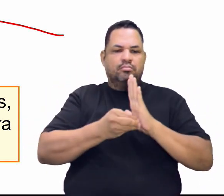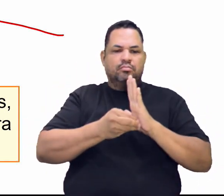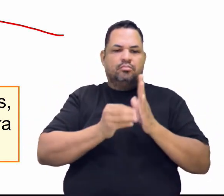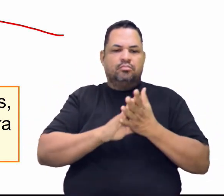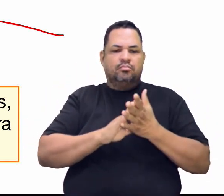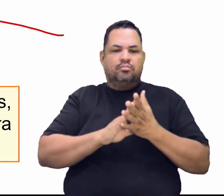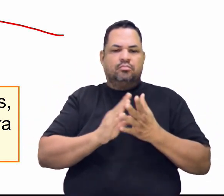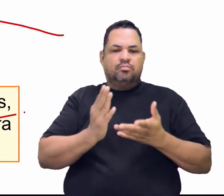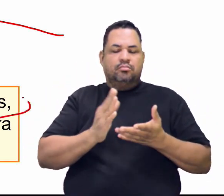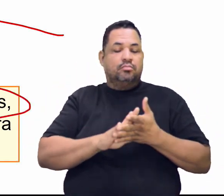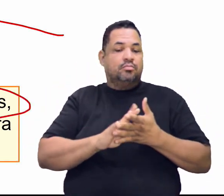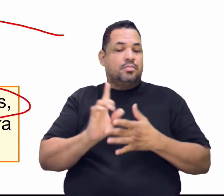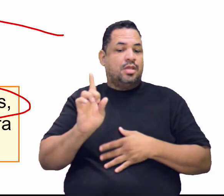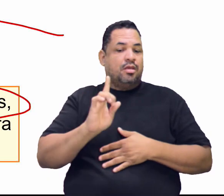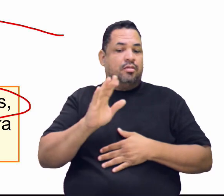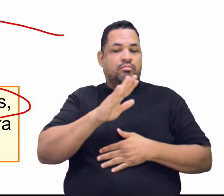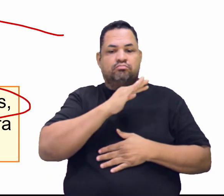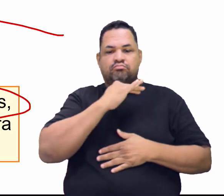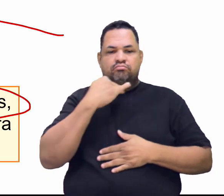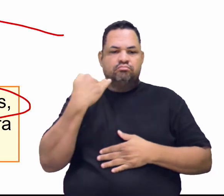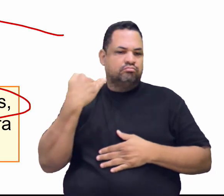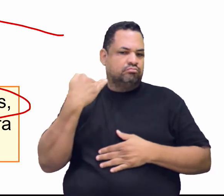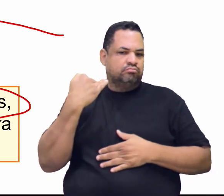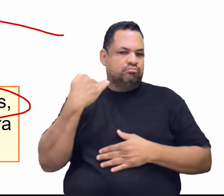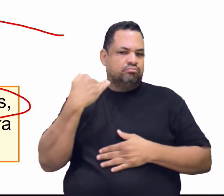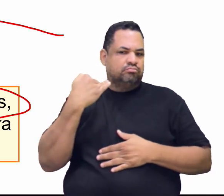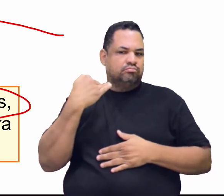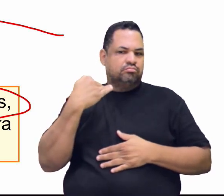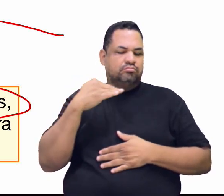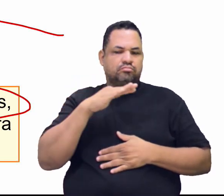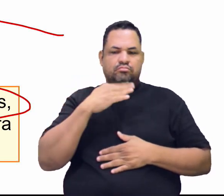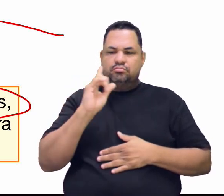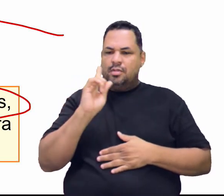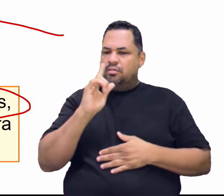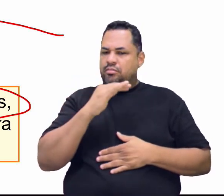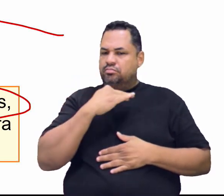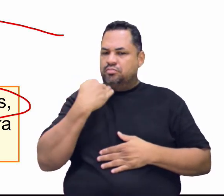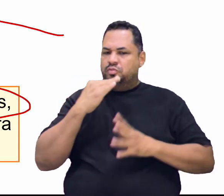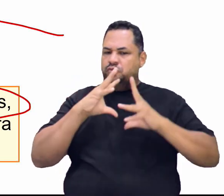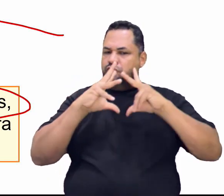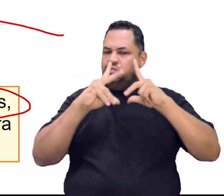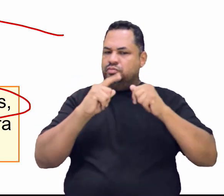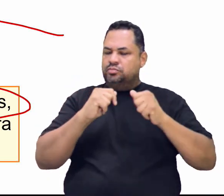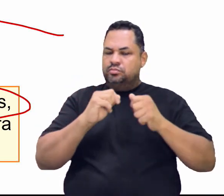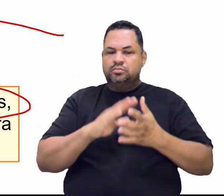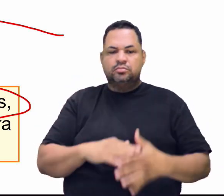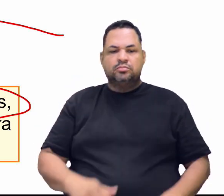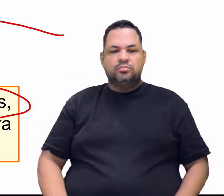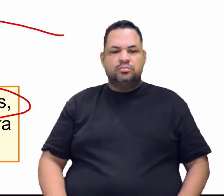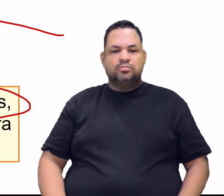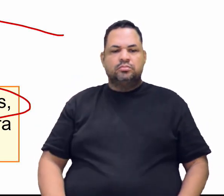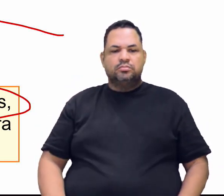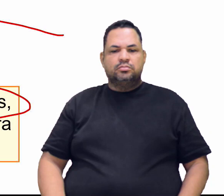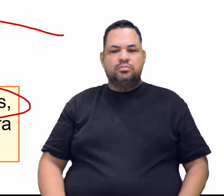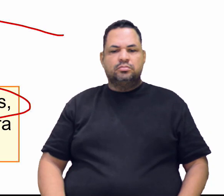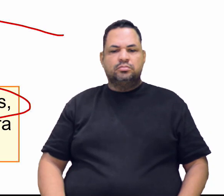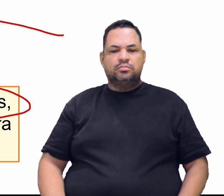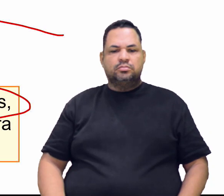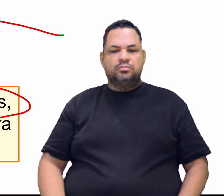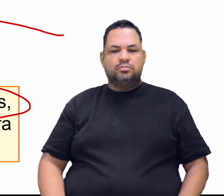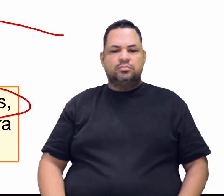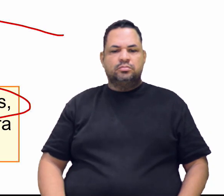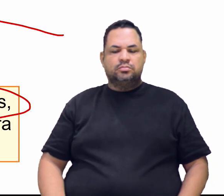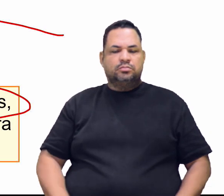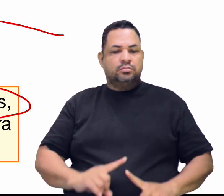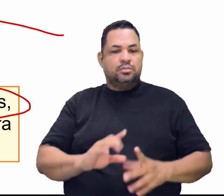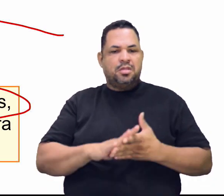eles não foram dizimados, como diziam aí vários livros no passado. Eles não